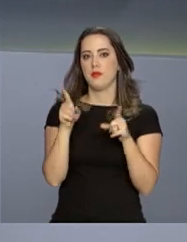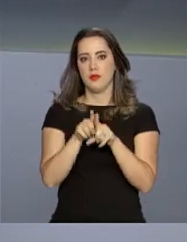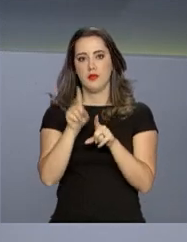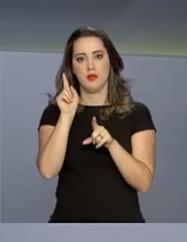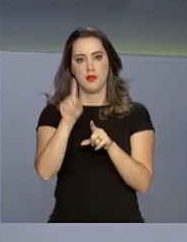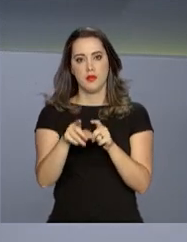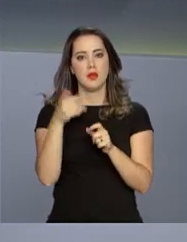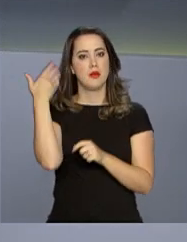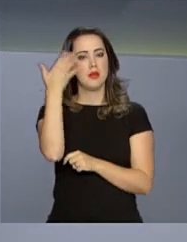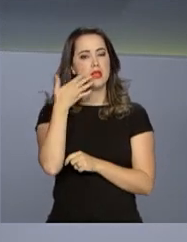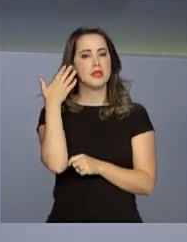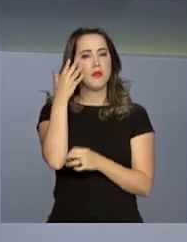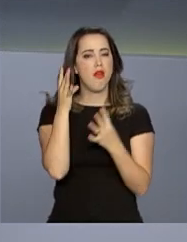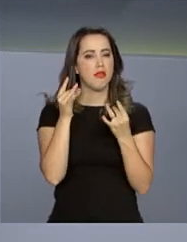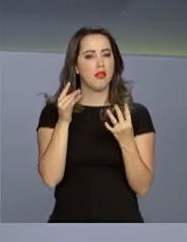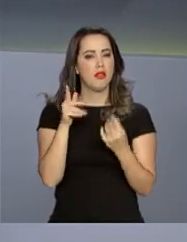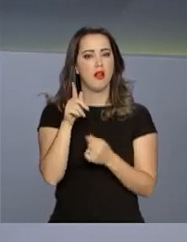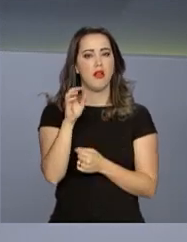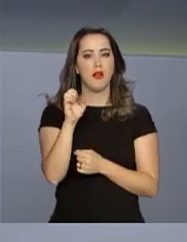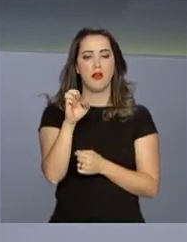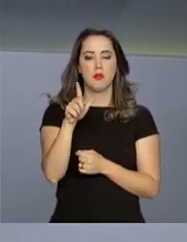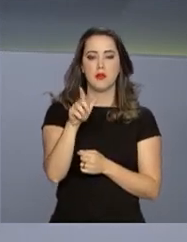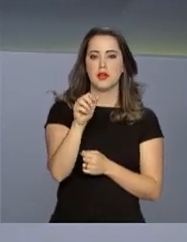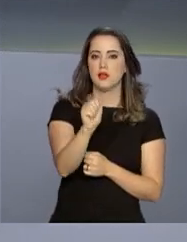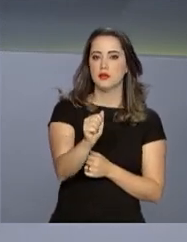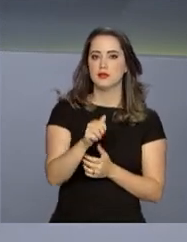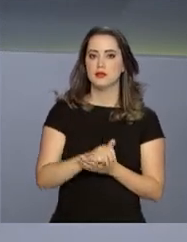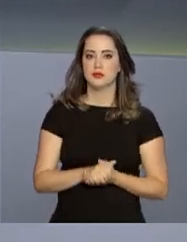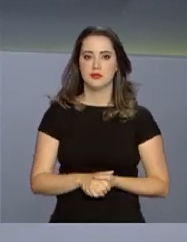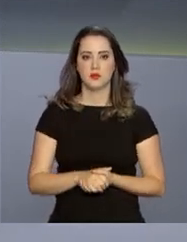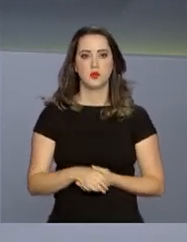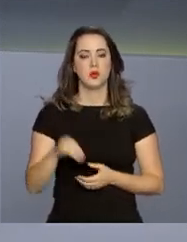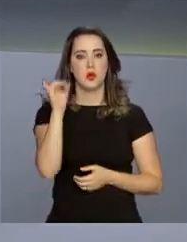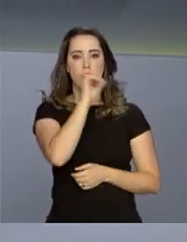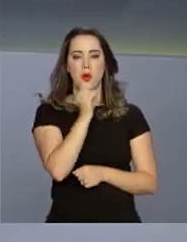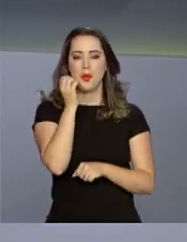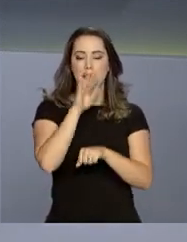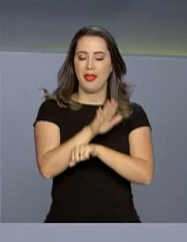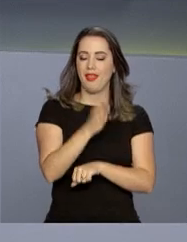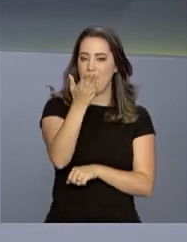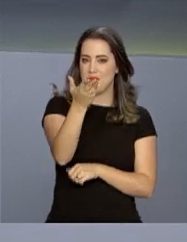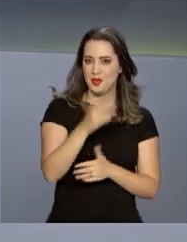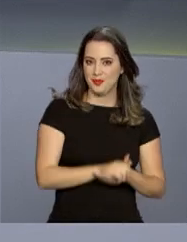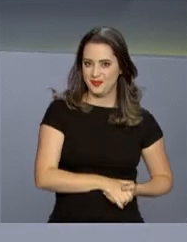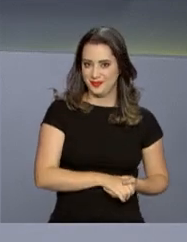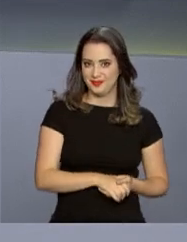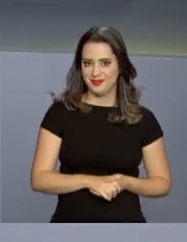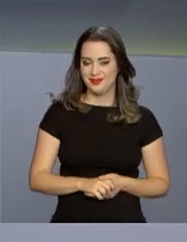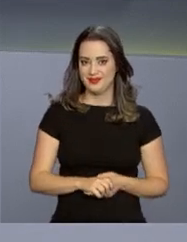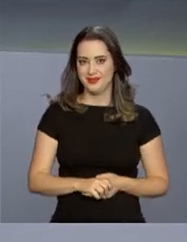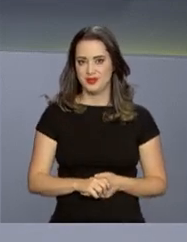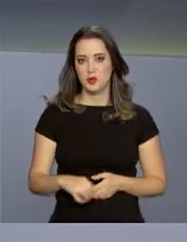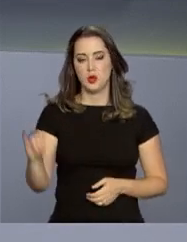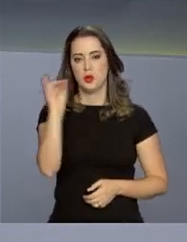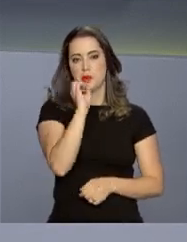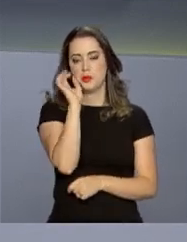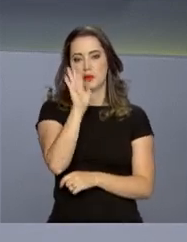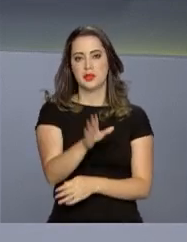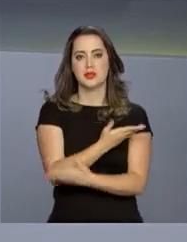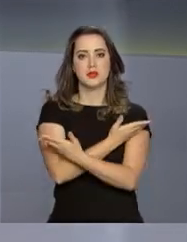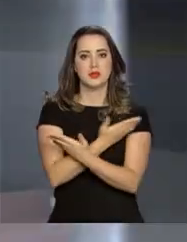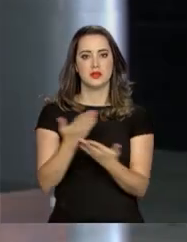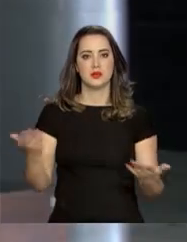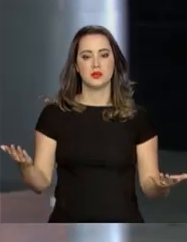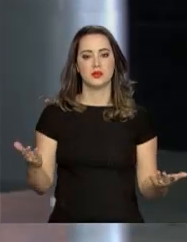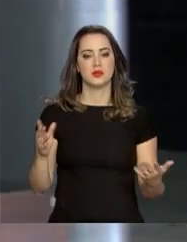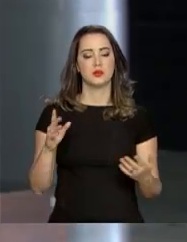serviço quem explica pra gente é a repórter gabriela noronha boa tarde gabriela boa tarde alessandro